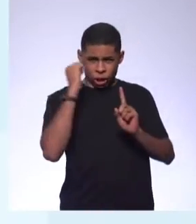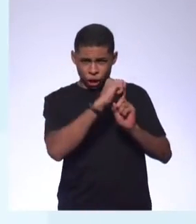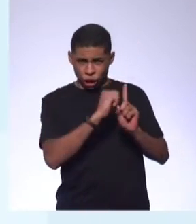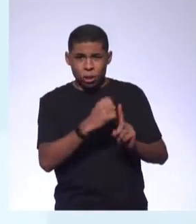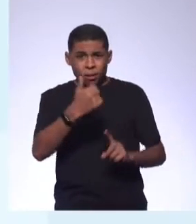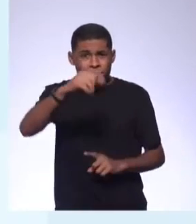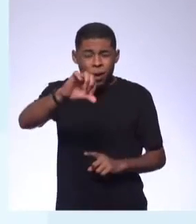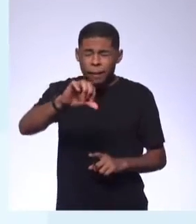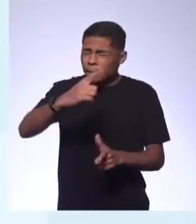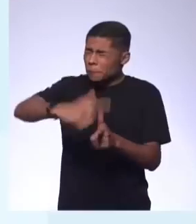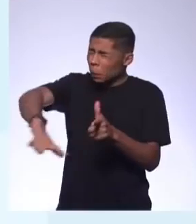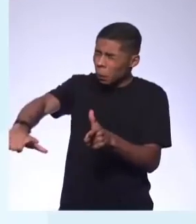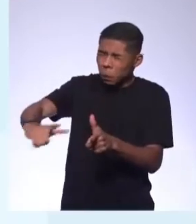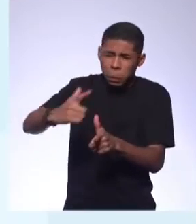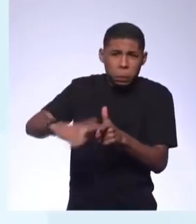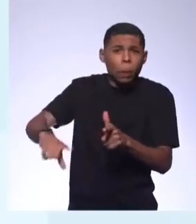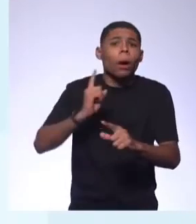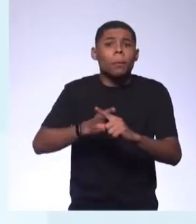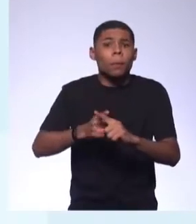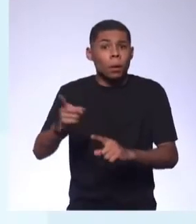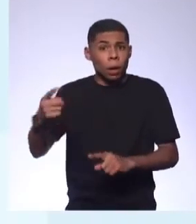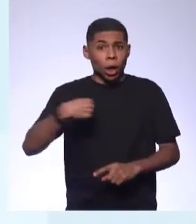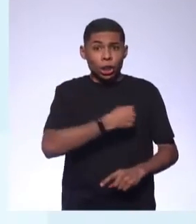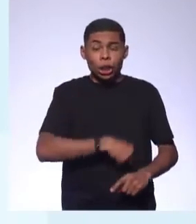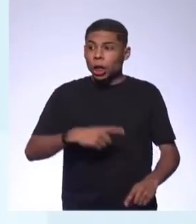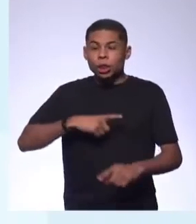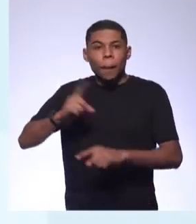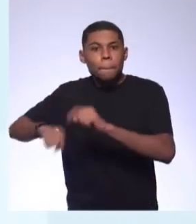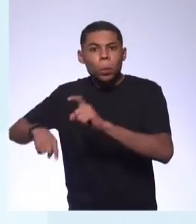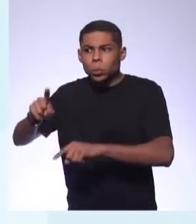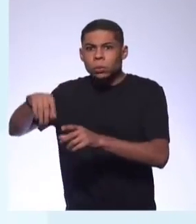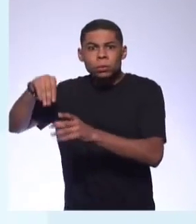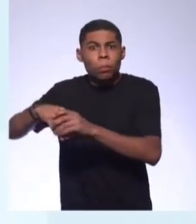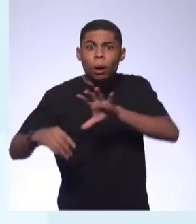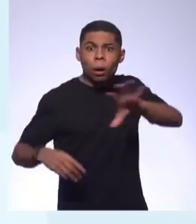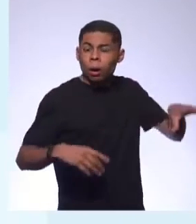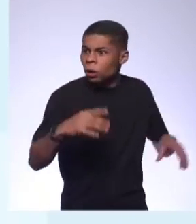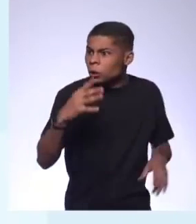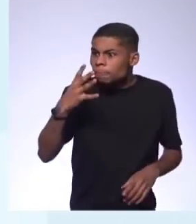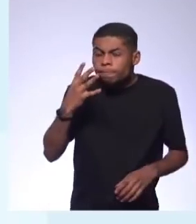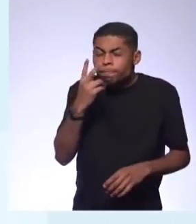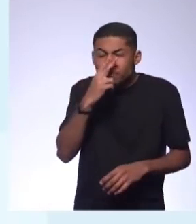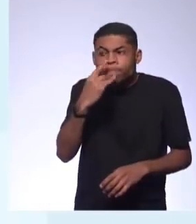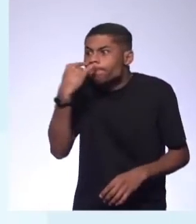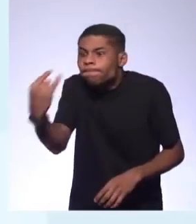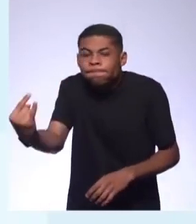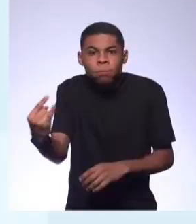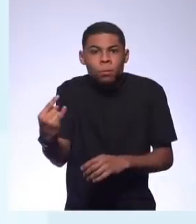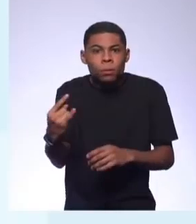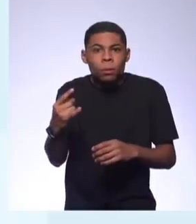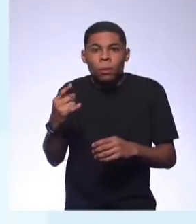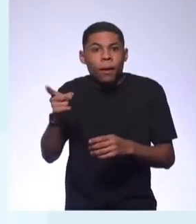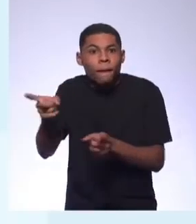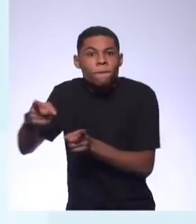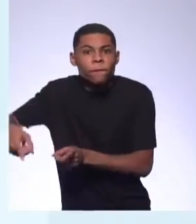Por quê? A China, ela tinha produtos muito cobiçados, né, de grande valor